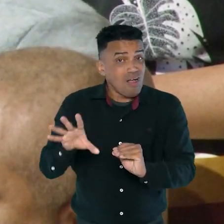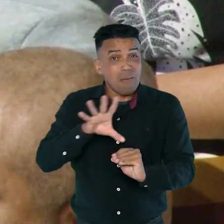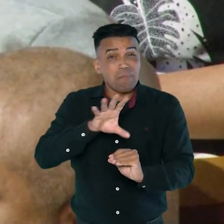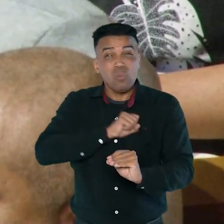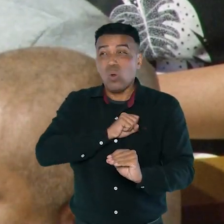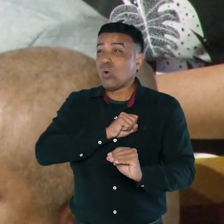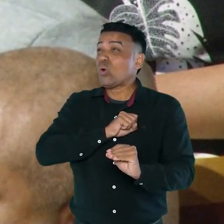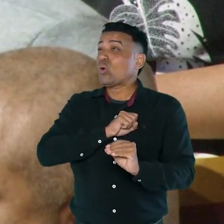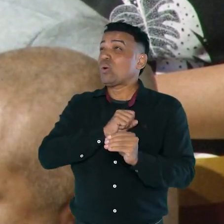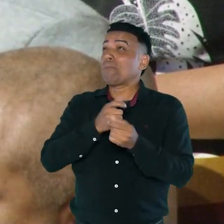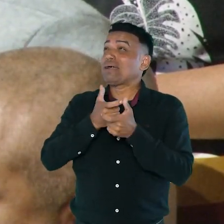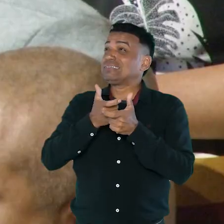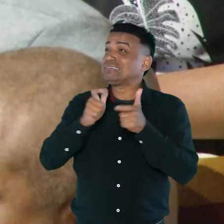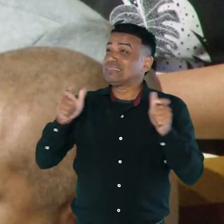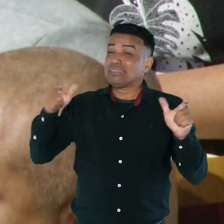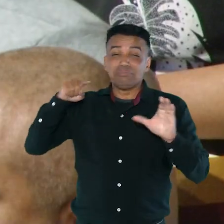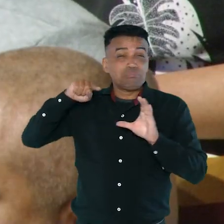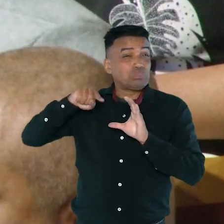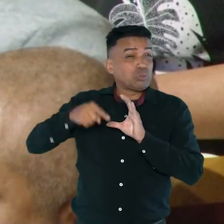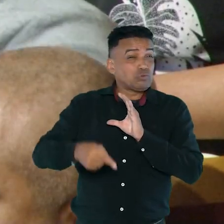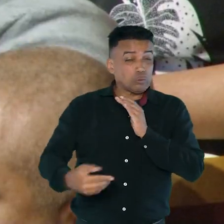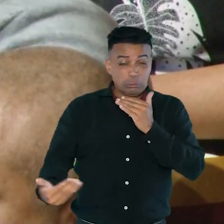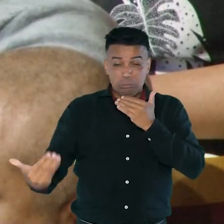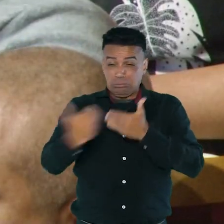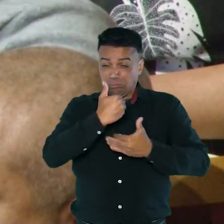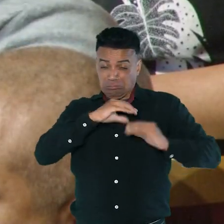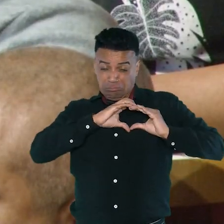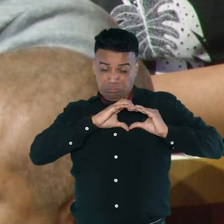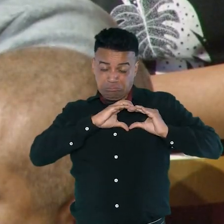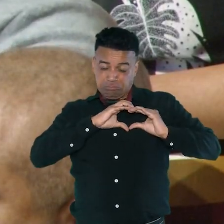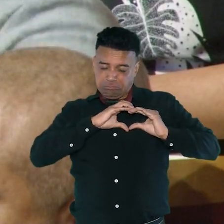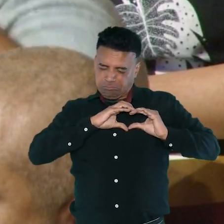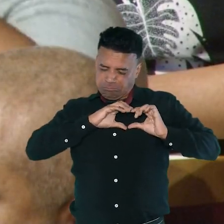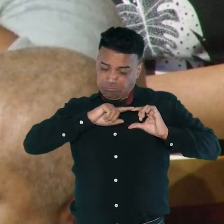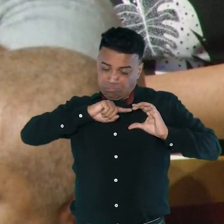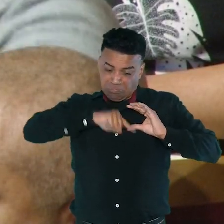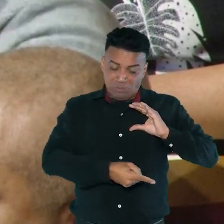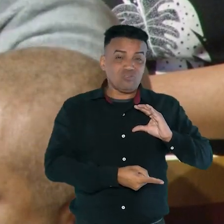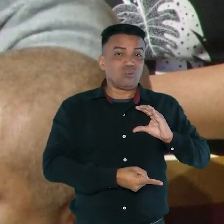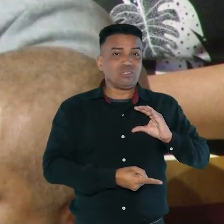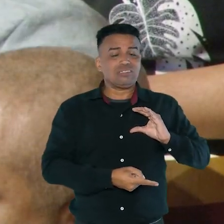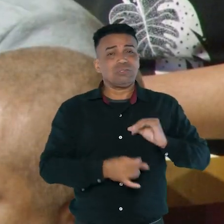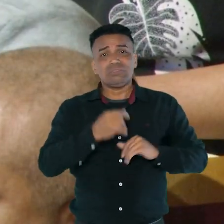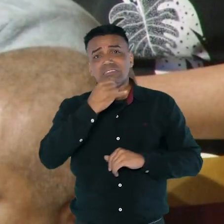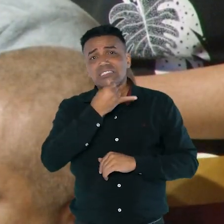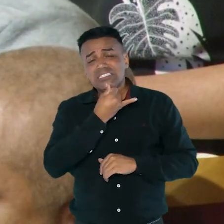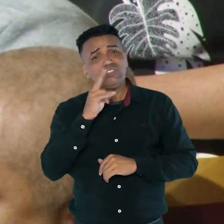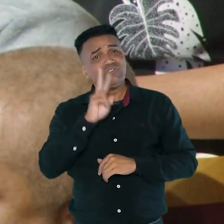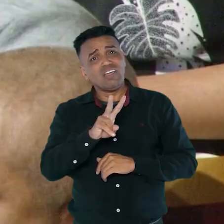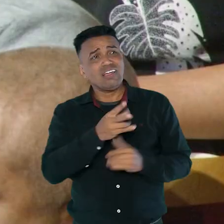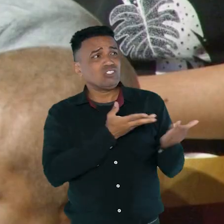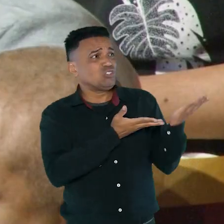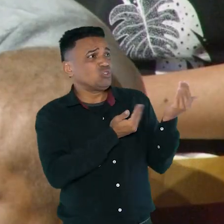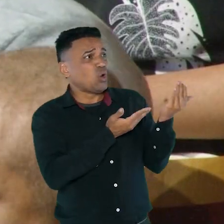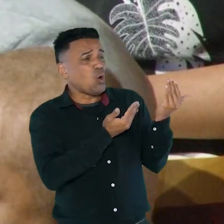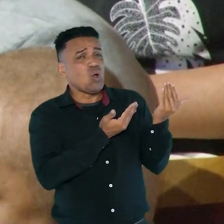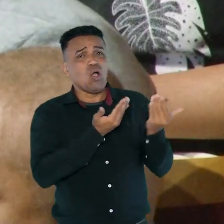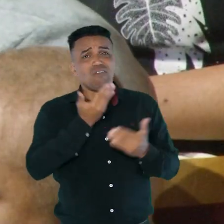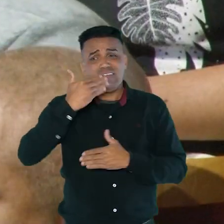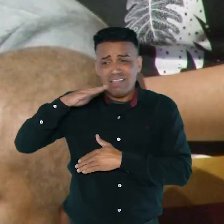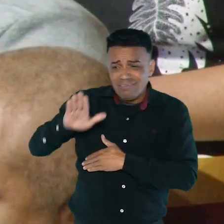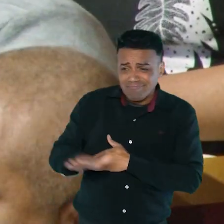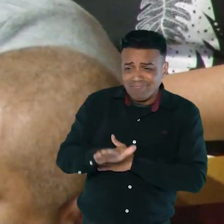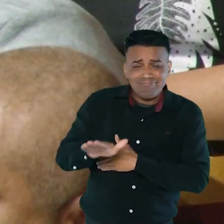mais palatável, né? Nos atravessa. E é muito triste ver que hoje a juventude, uma